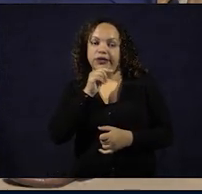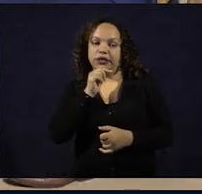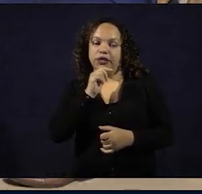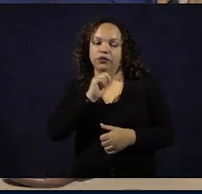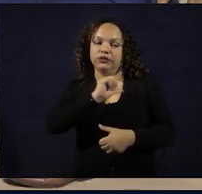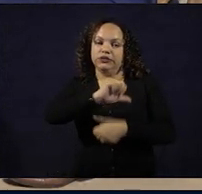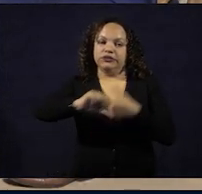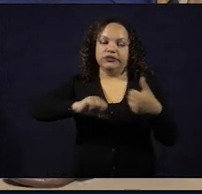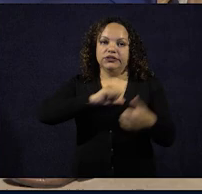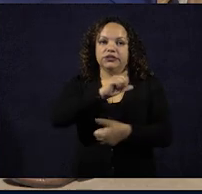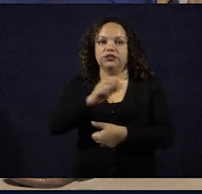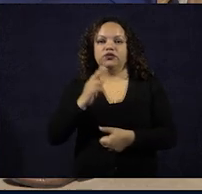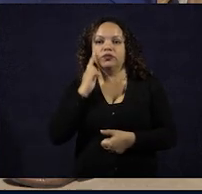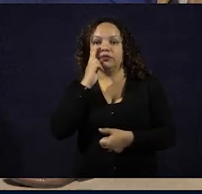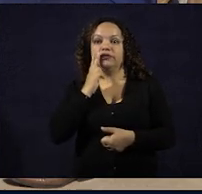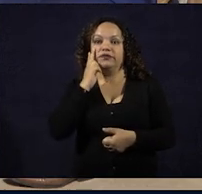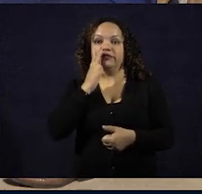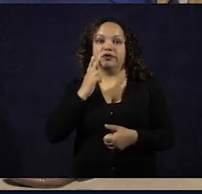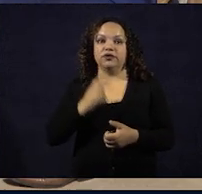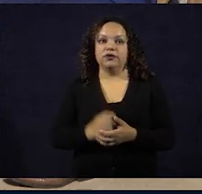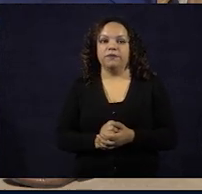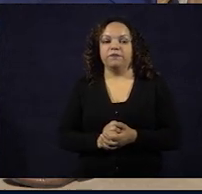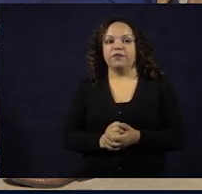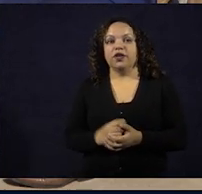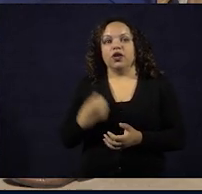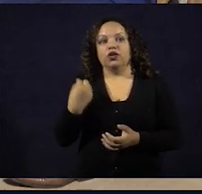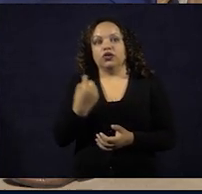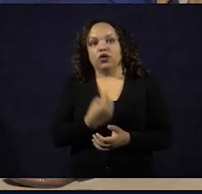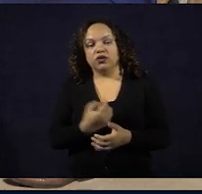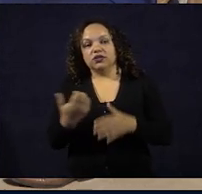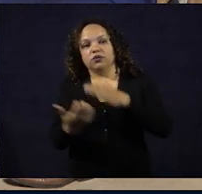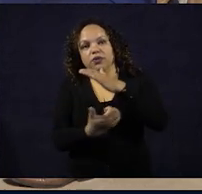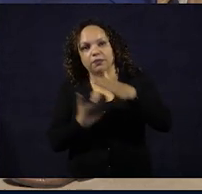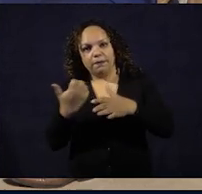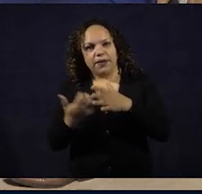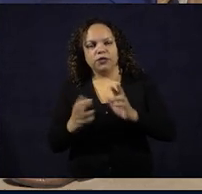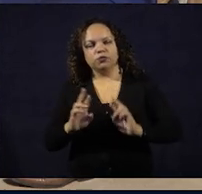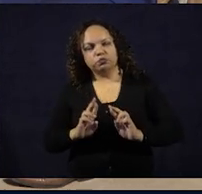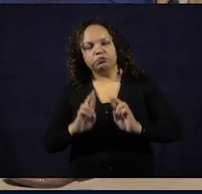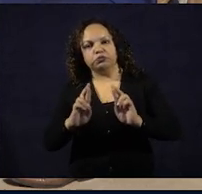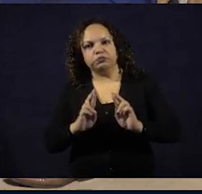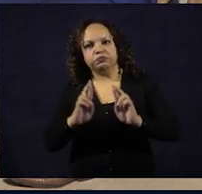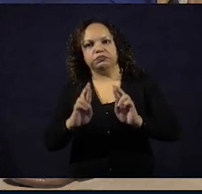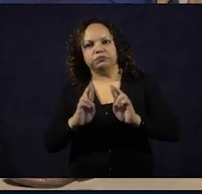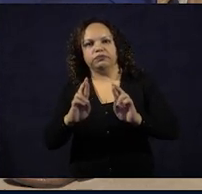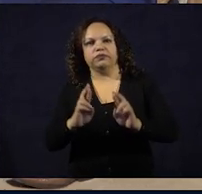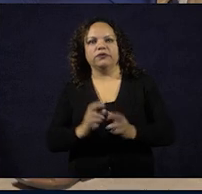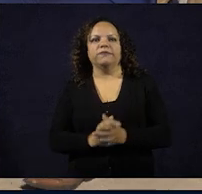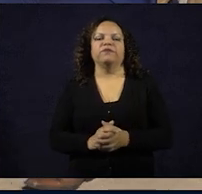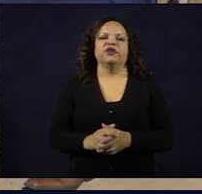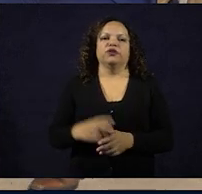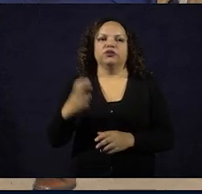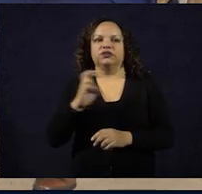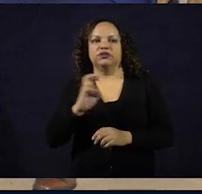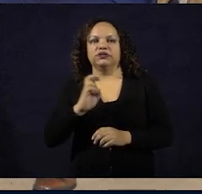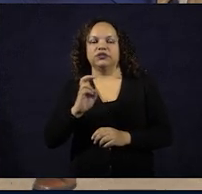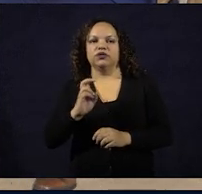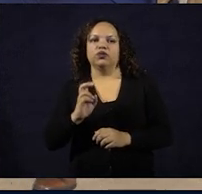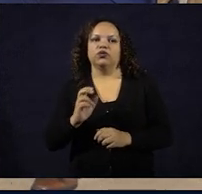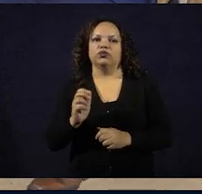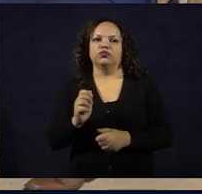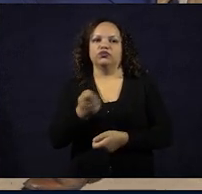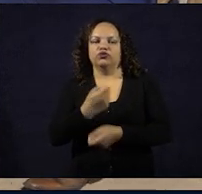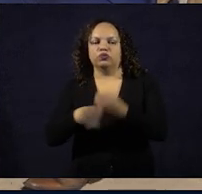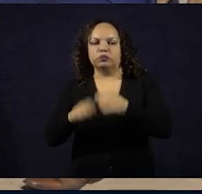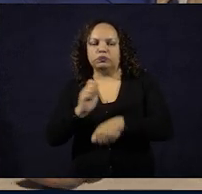realmente assim a gente já era a gente era uma empresa auditada Big for já tinha cinco anos auditoria era